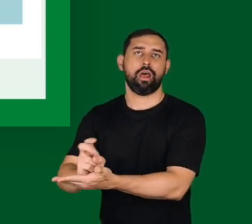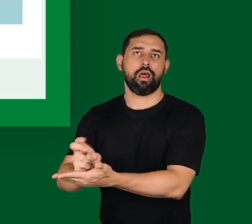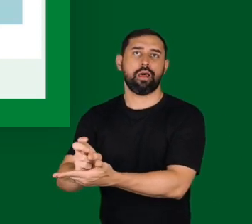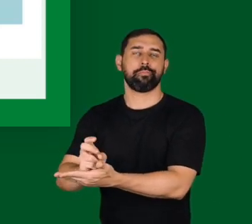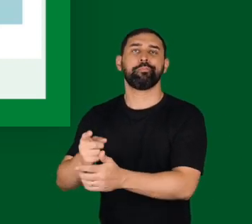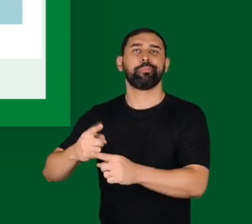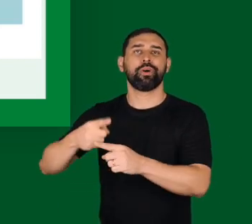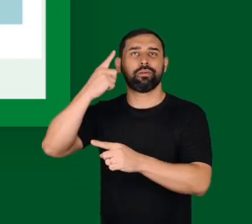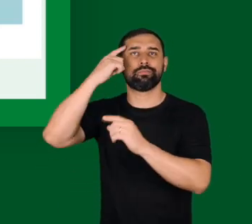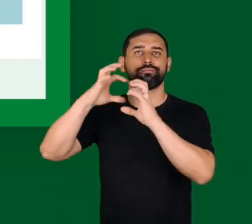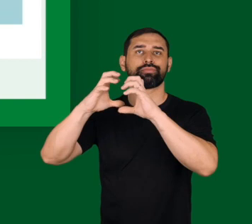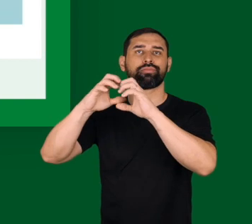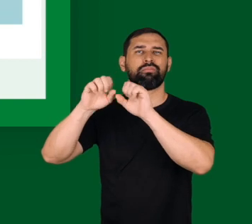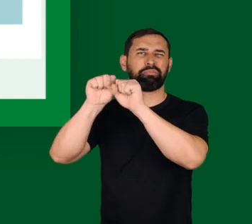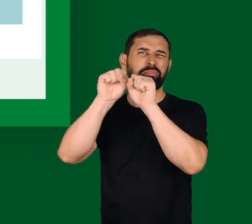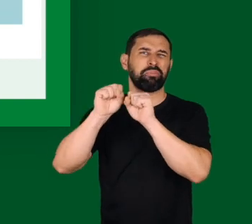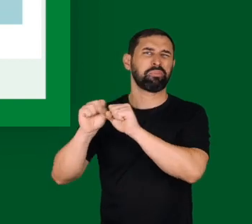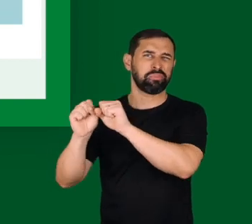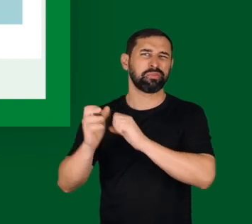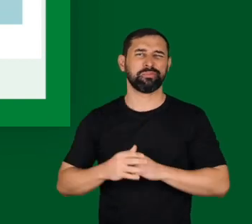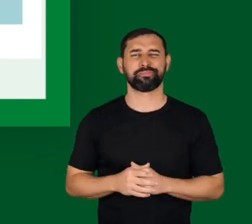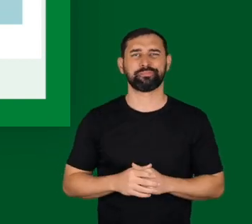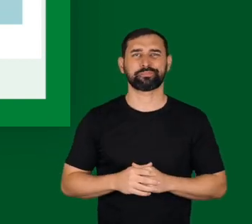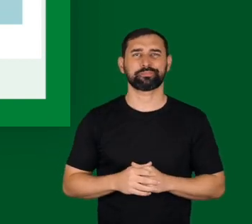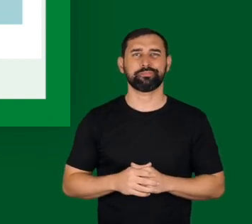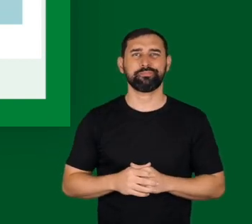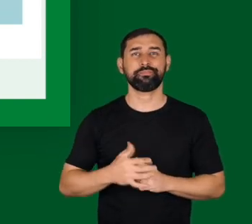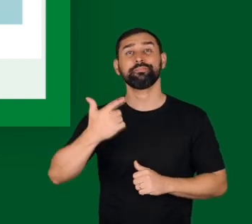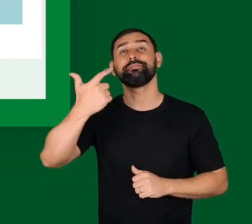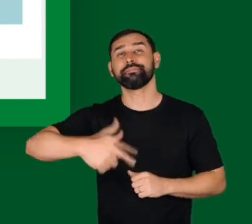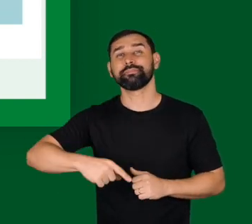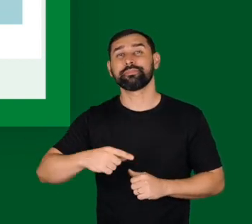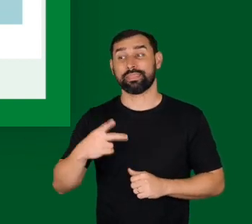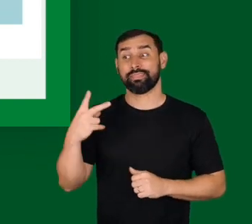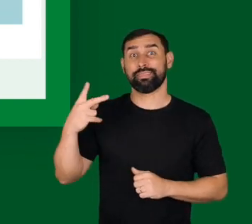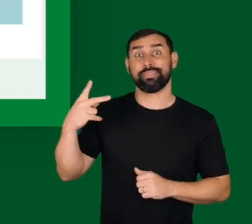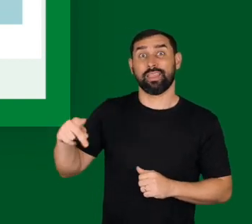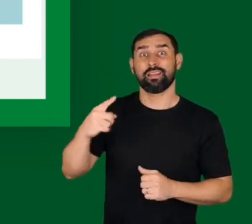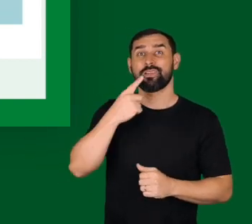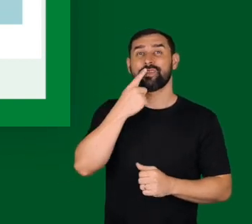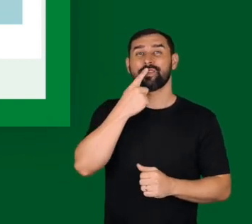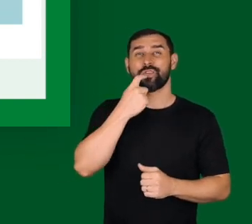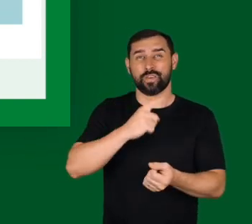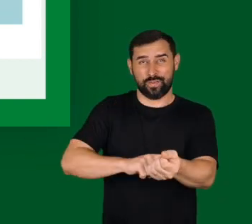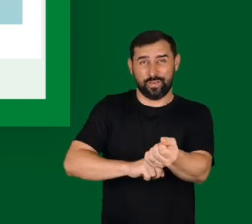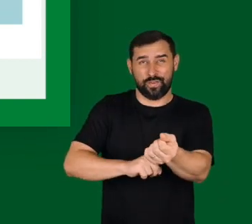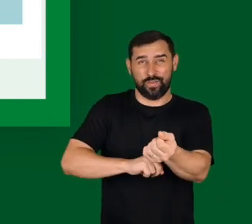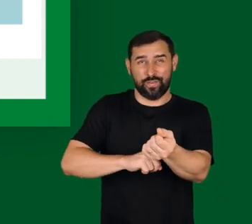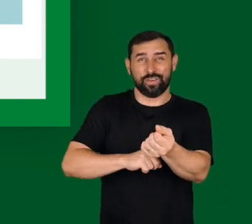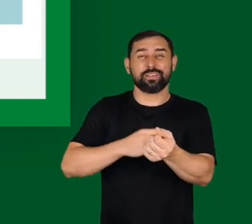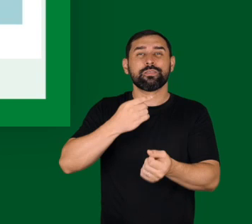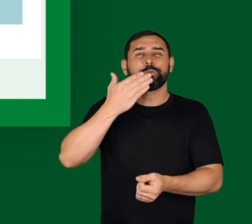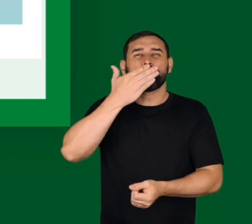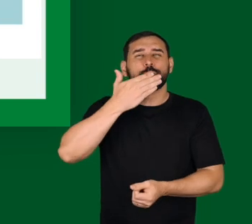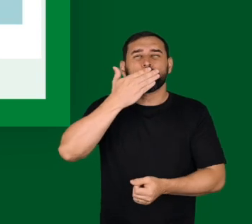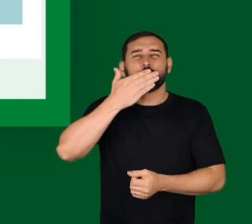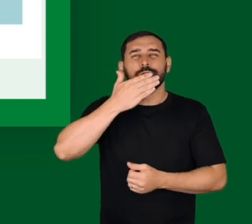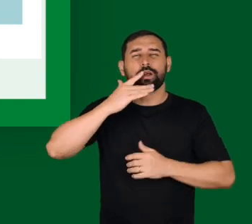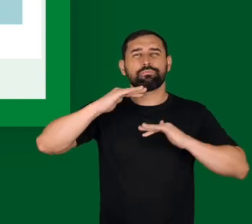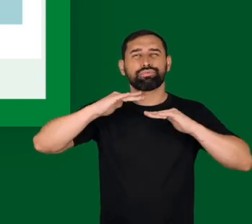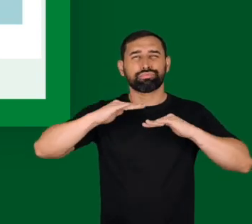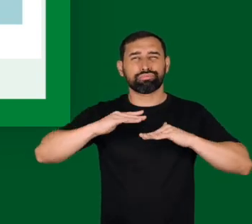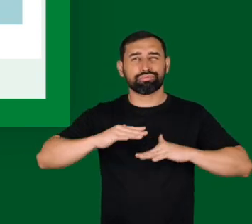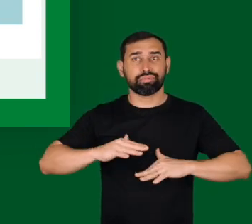evoluam com distúrbios convulsivos. Glicemia, a hipoglicemia ainda hoje é a principal